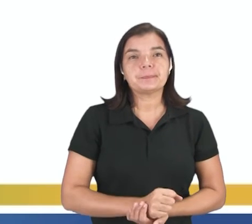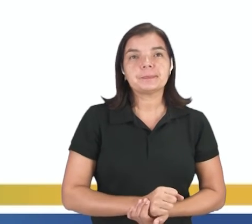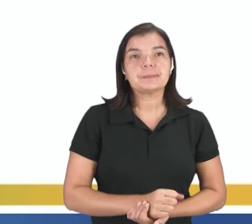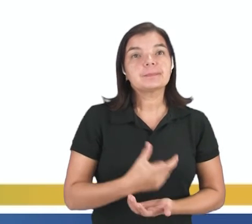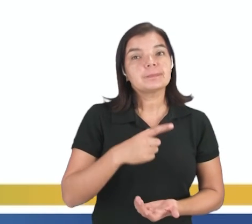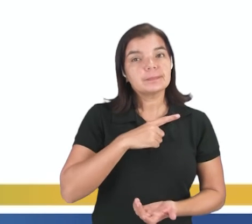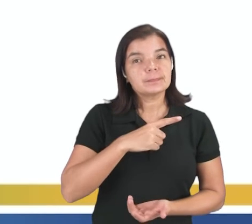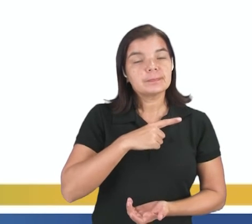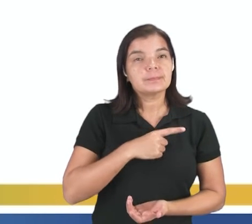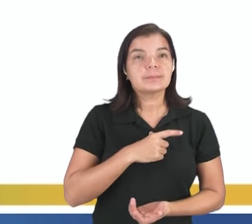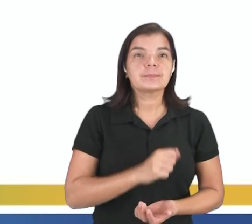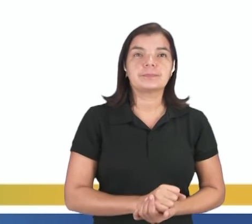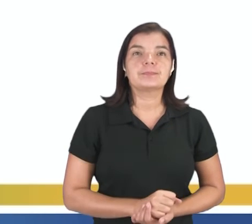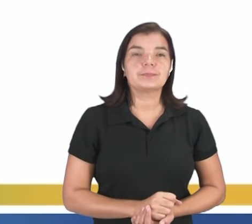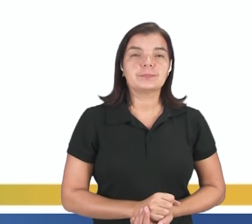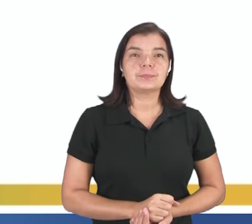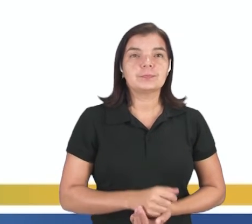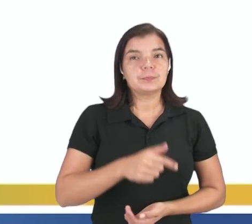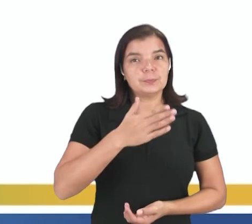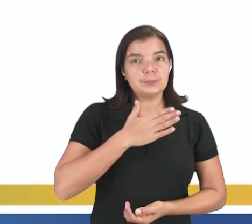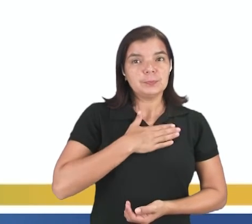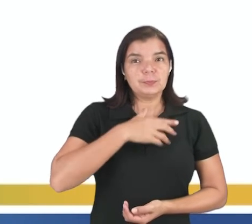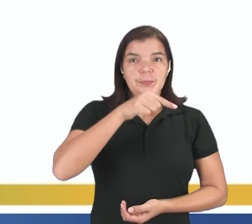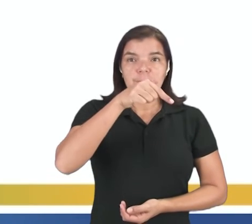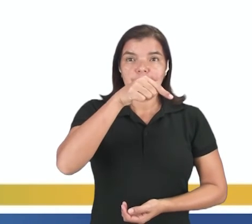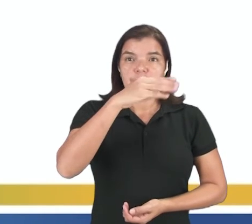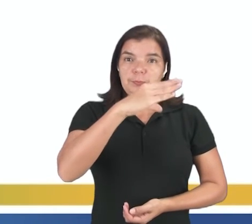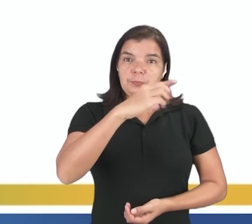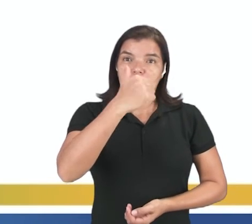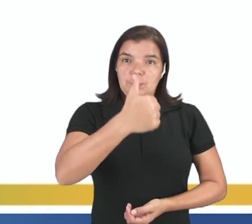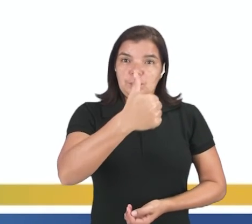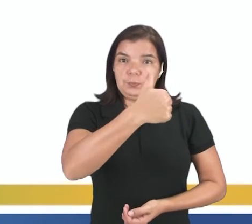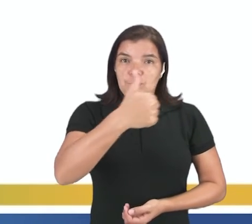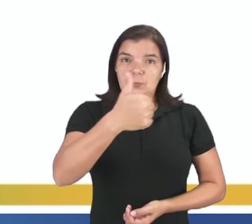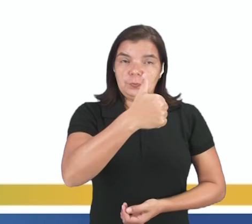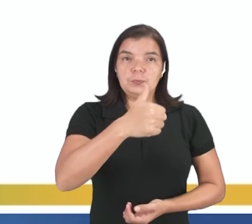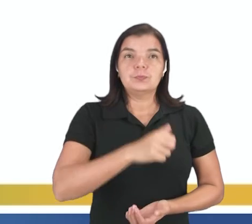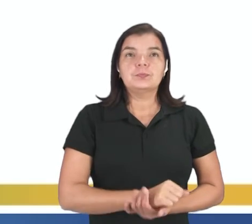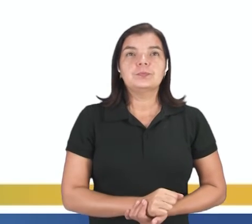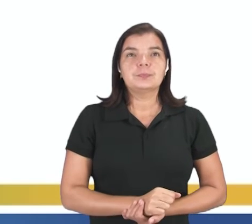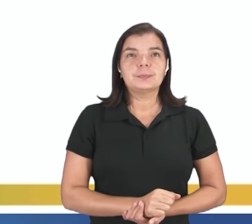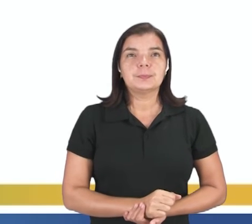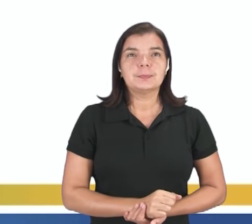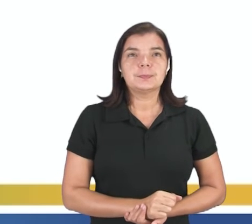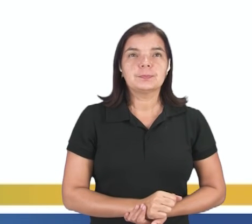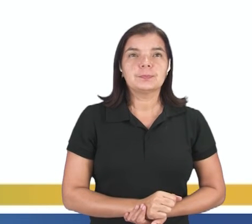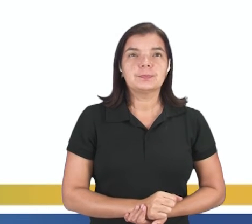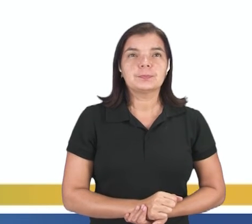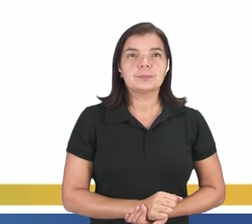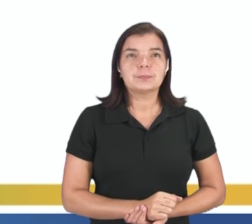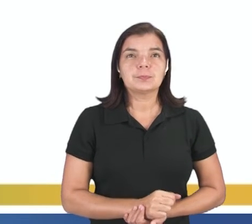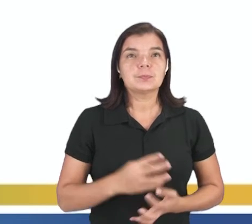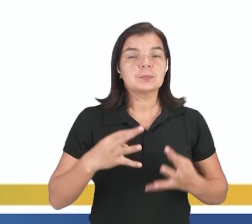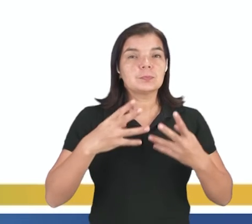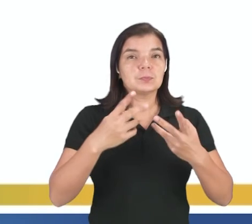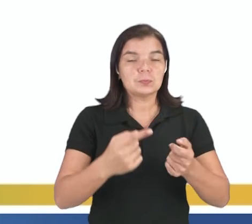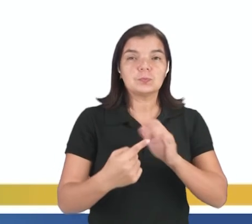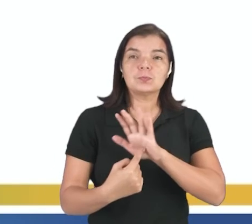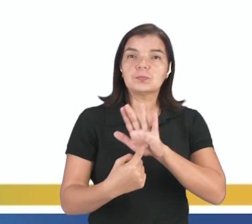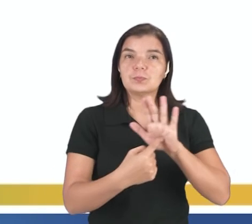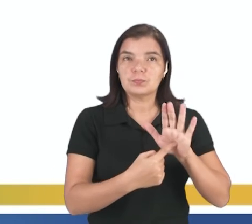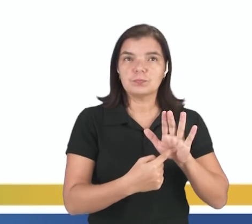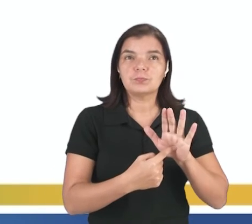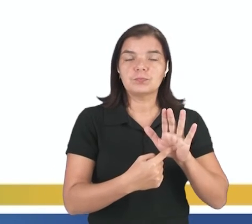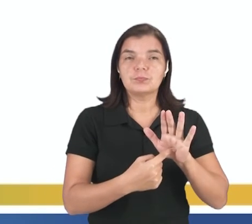nesse caso aqui, é o meu C11, que ele corresponde a toda essa nomenclatura